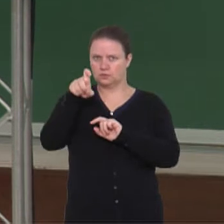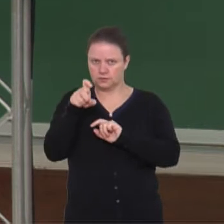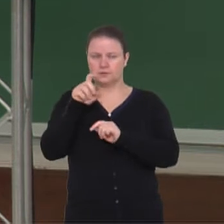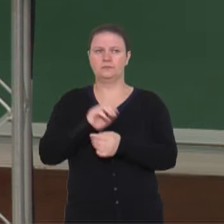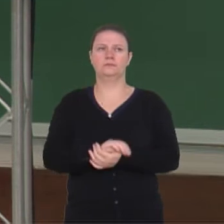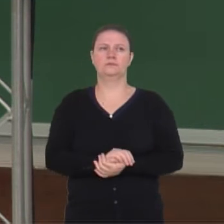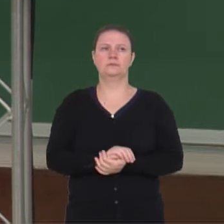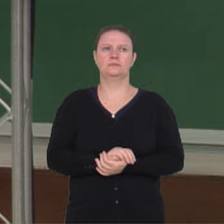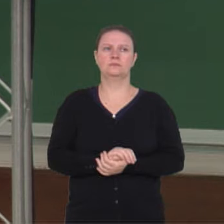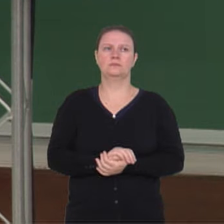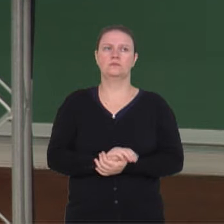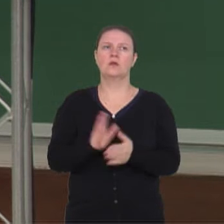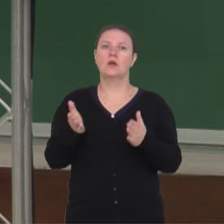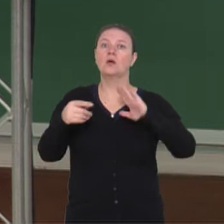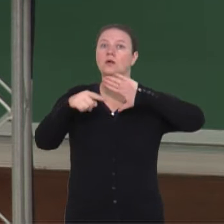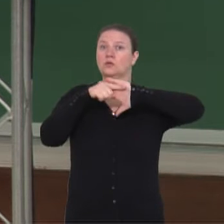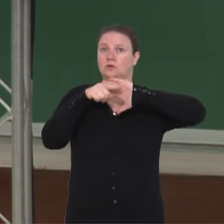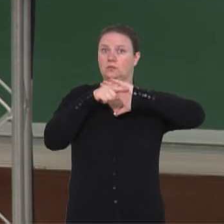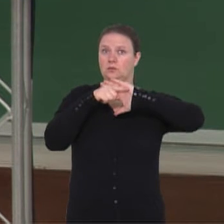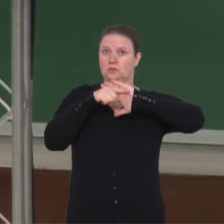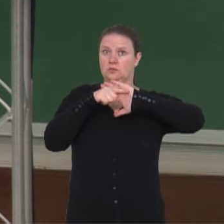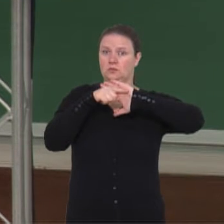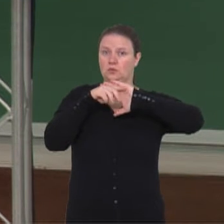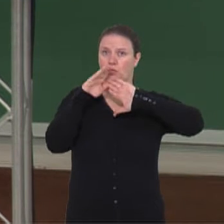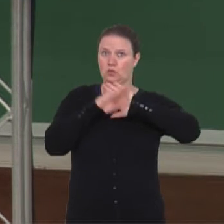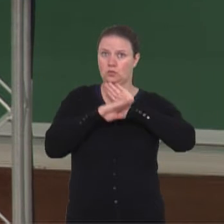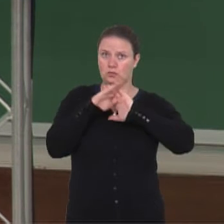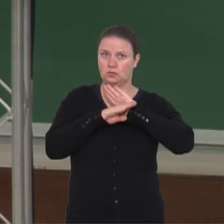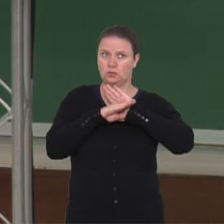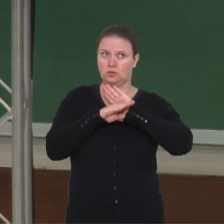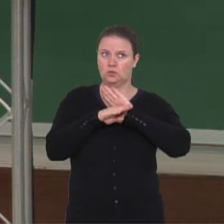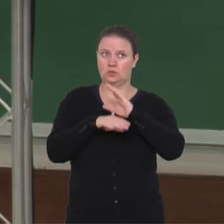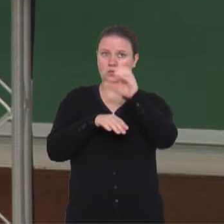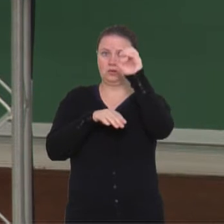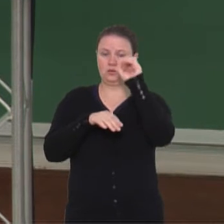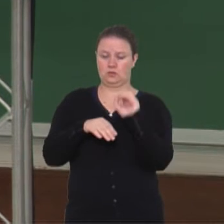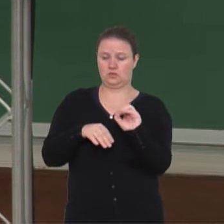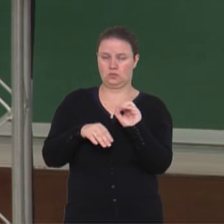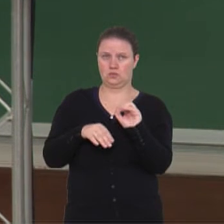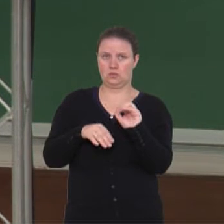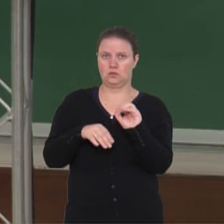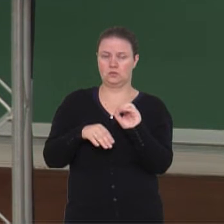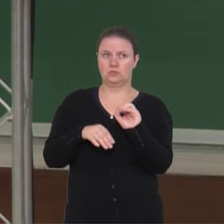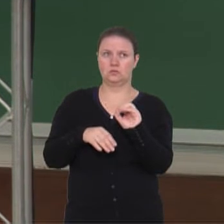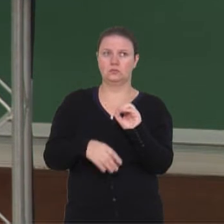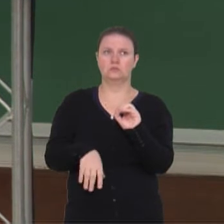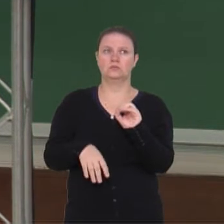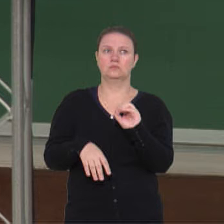8x. Subtrai, zerou os dois. Menos x mais 8x.